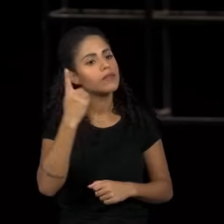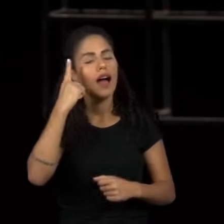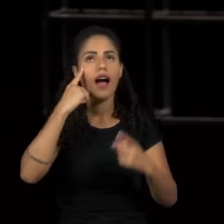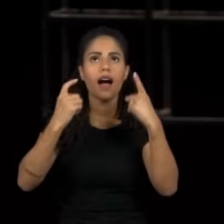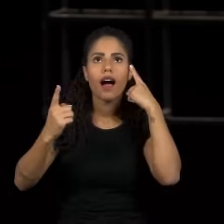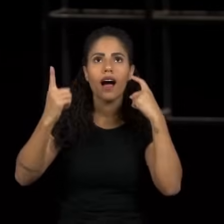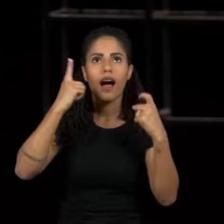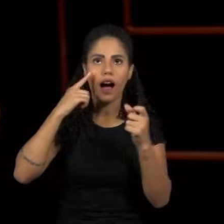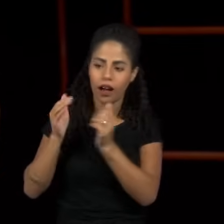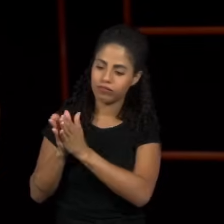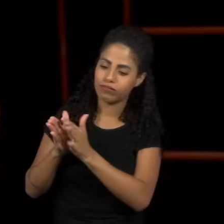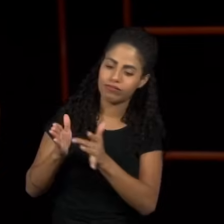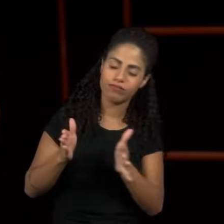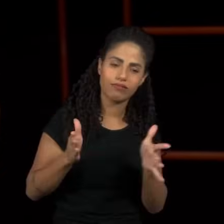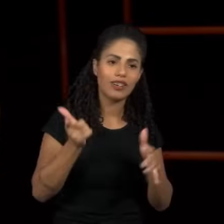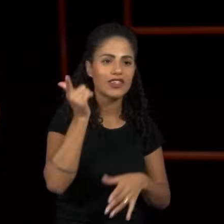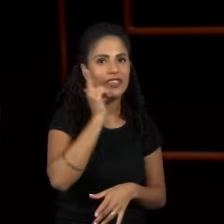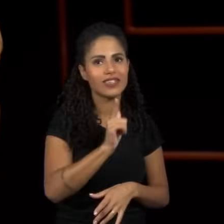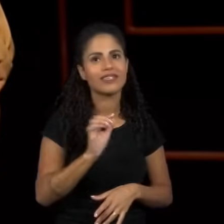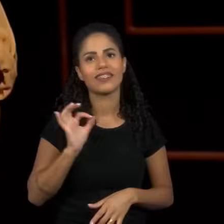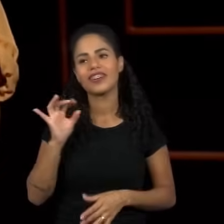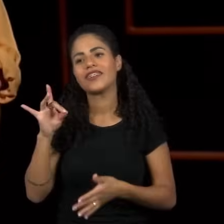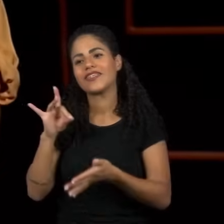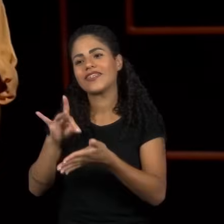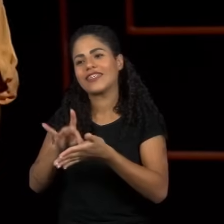coisa visceral. É.